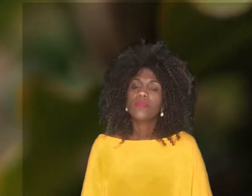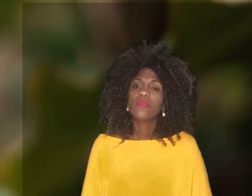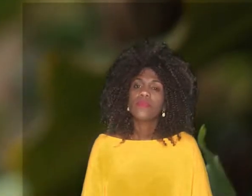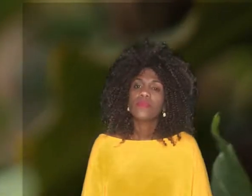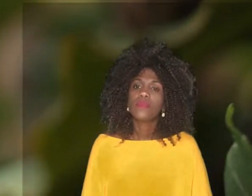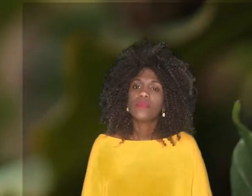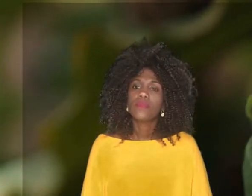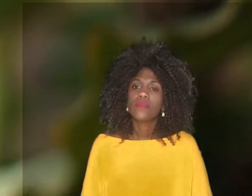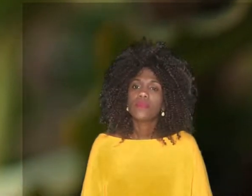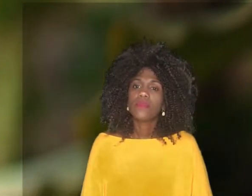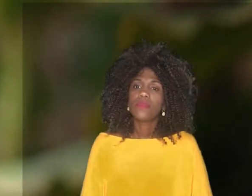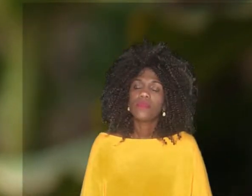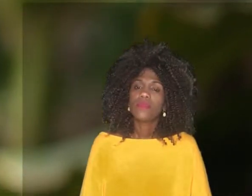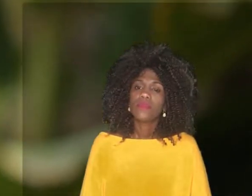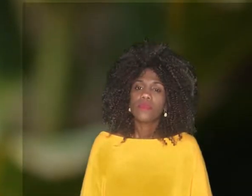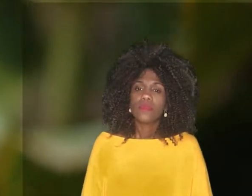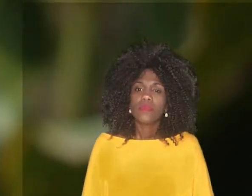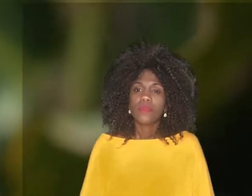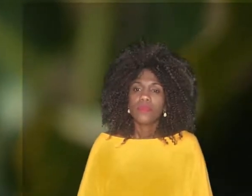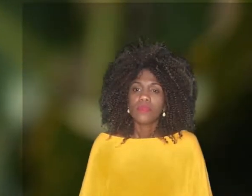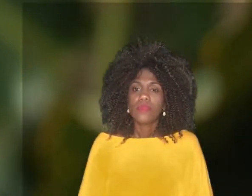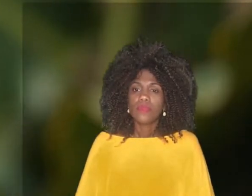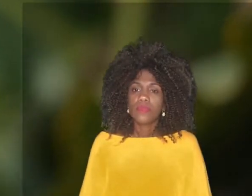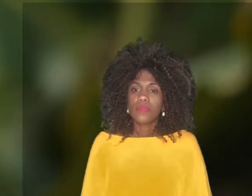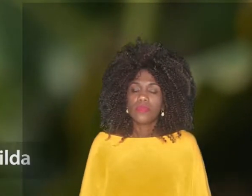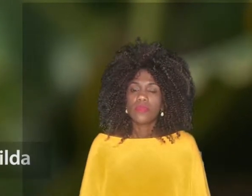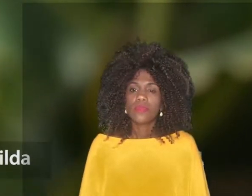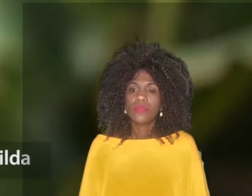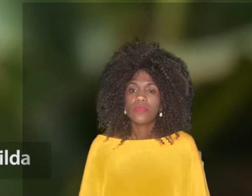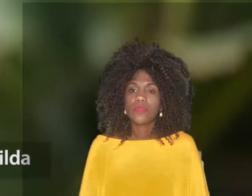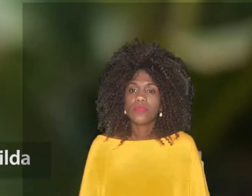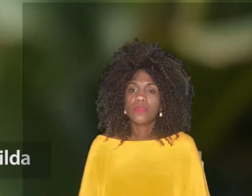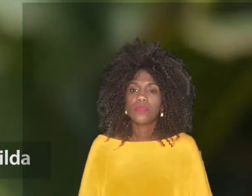Lodossu, Irã Goman,